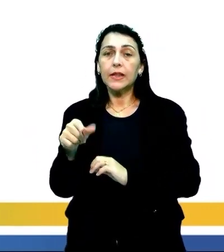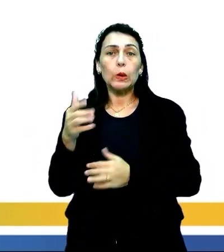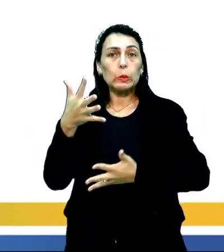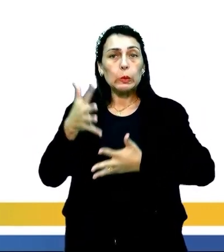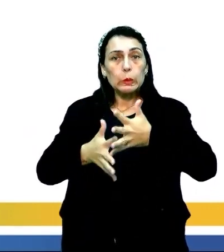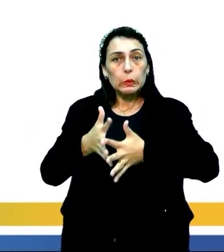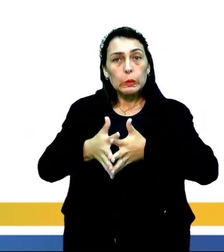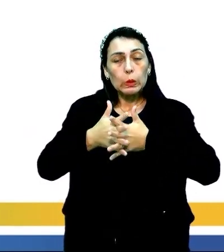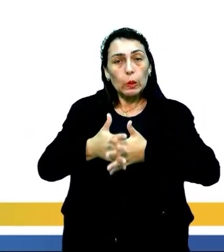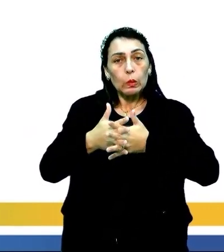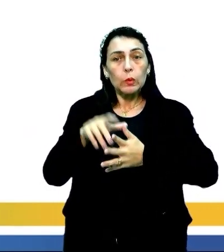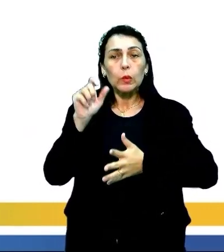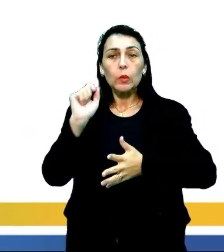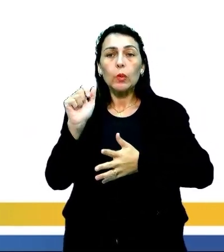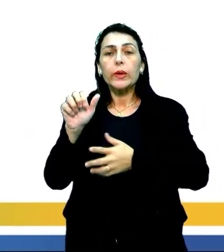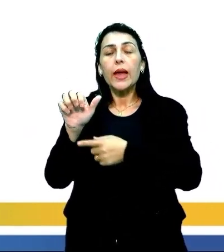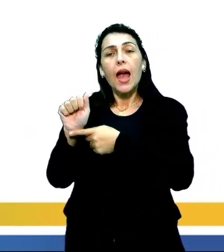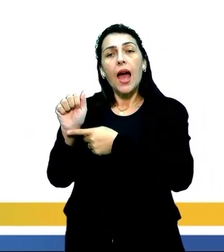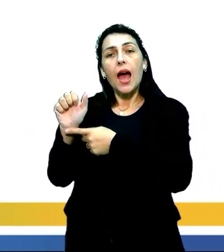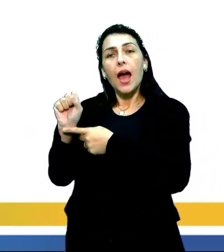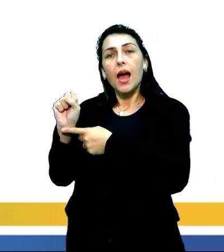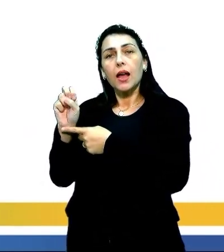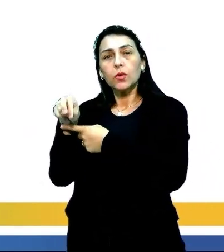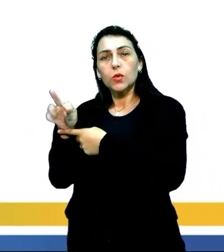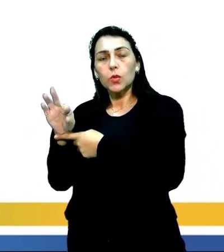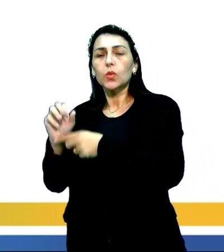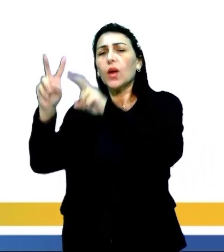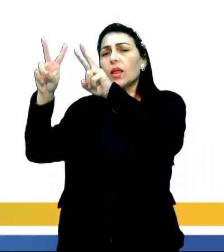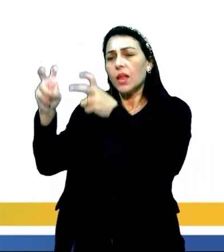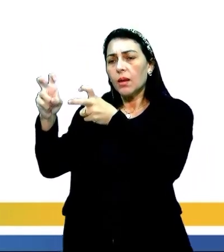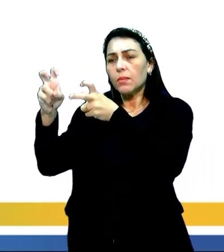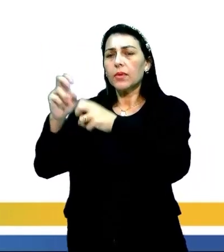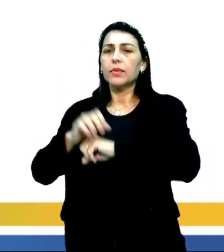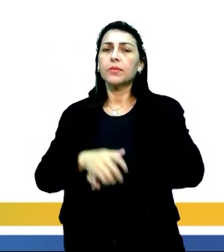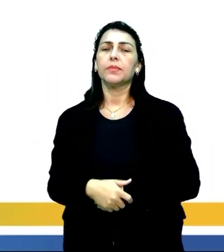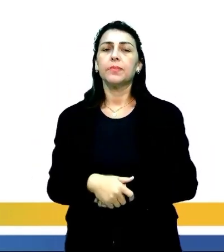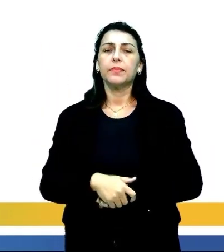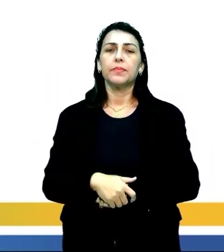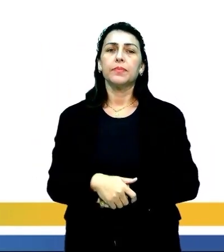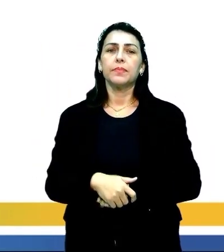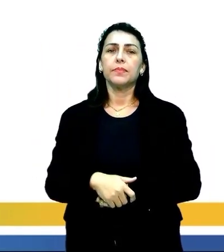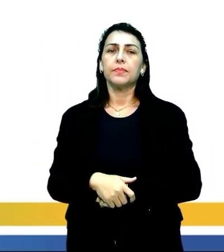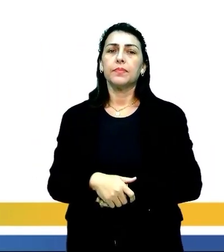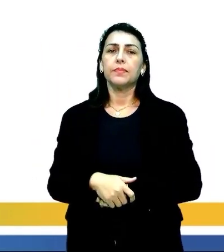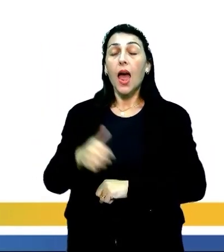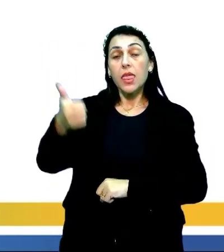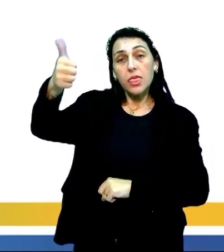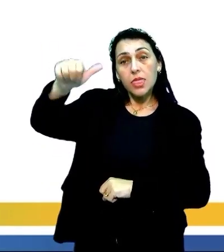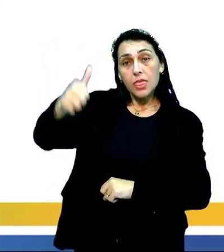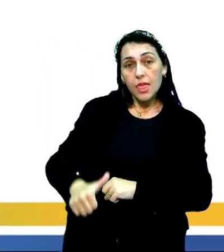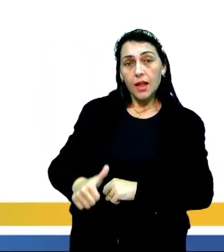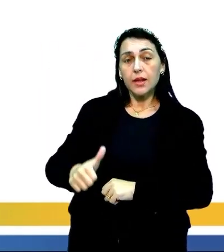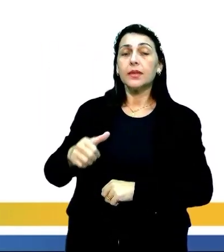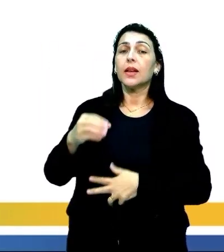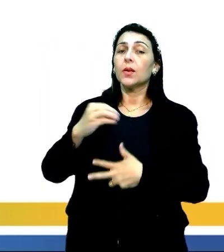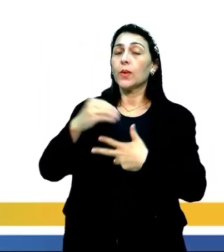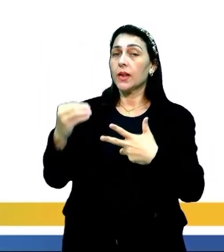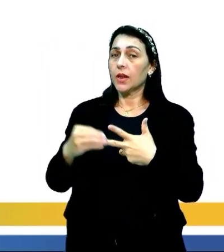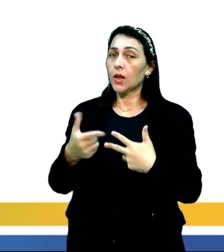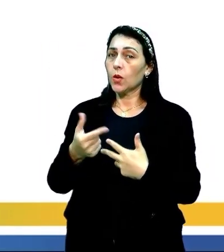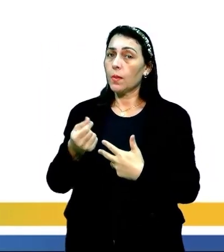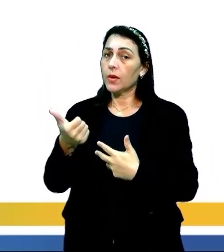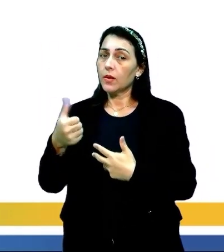não confundam o que é assunto e o que é tema. E aí vamos ao analisando o que é a nossa